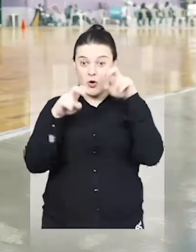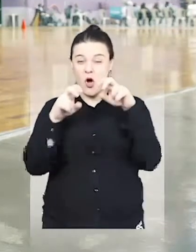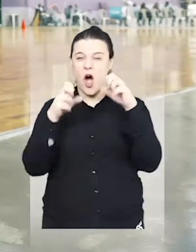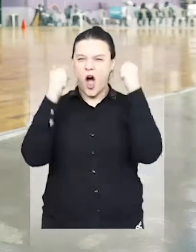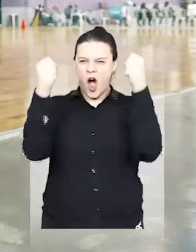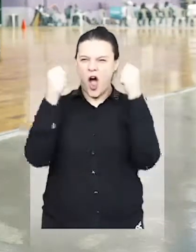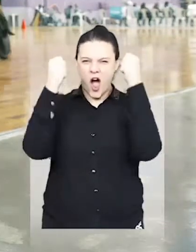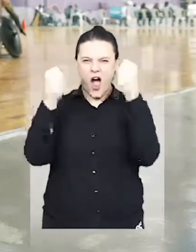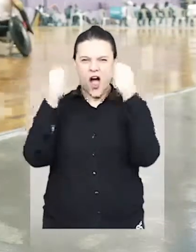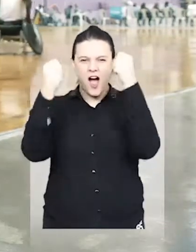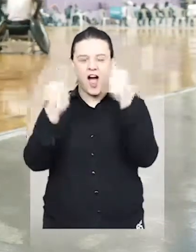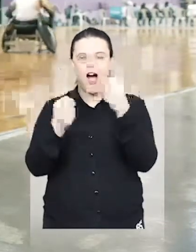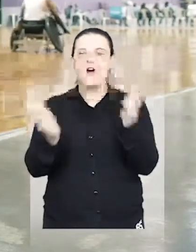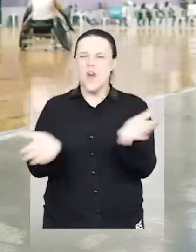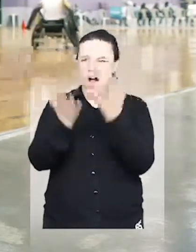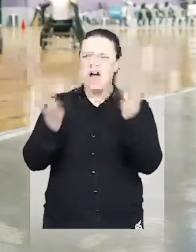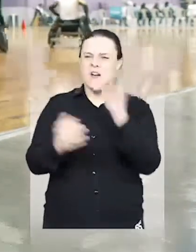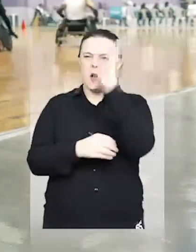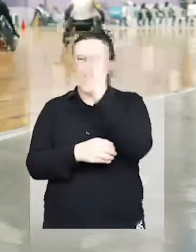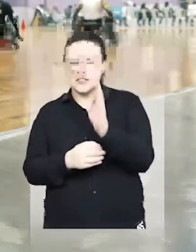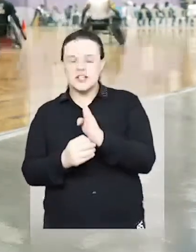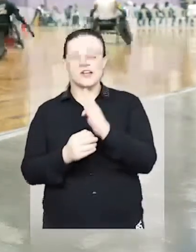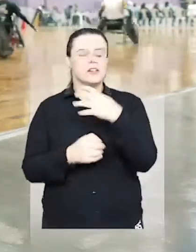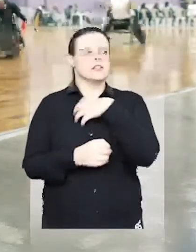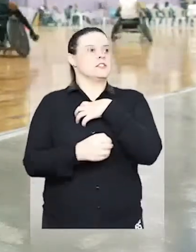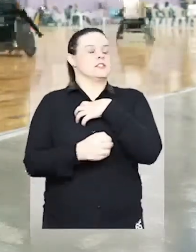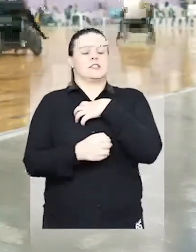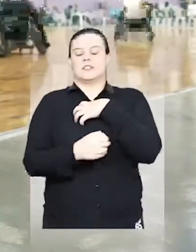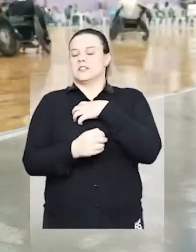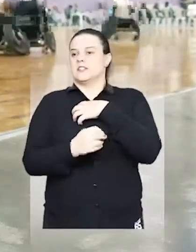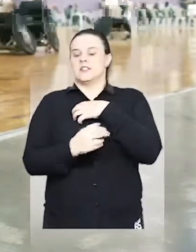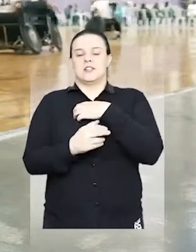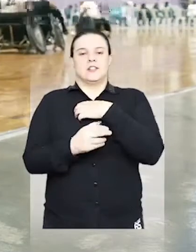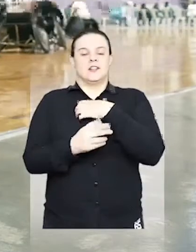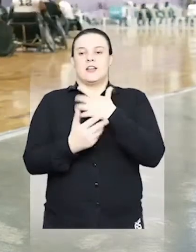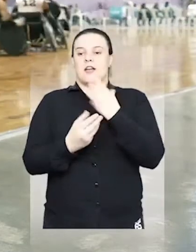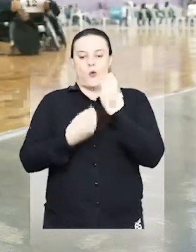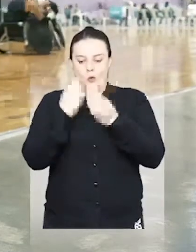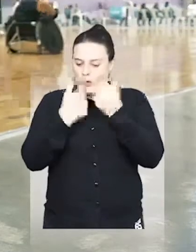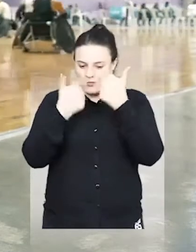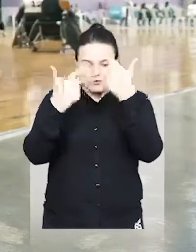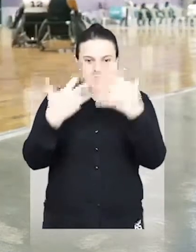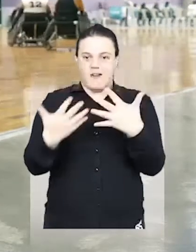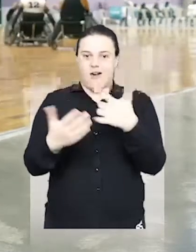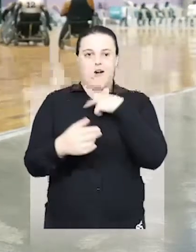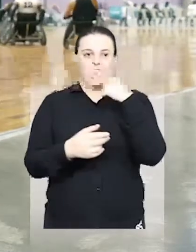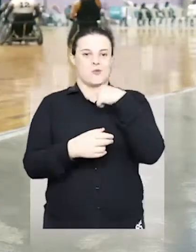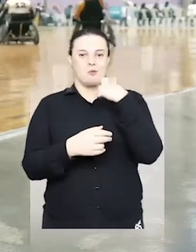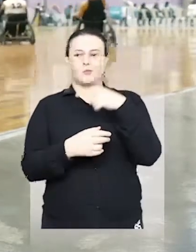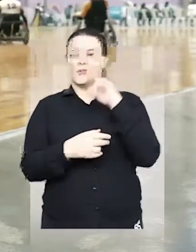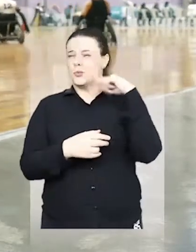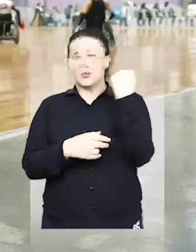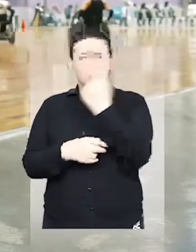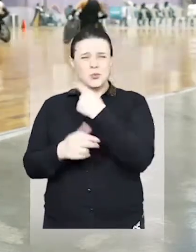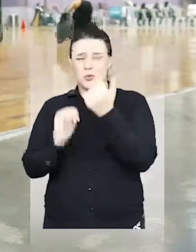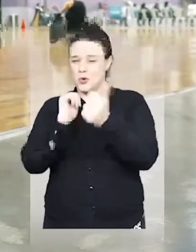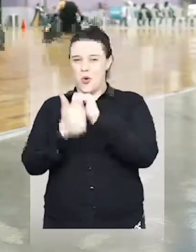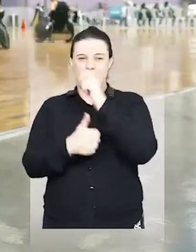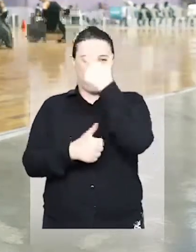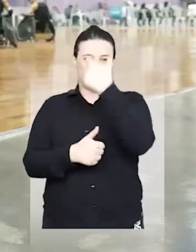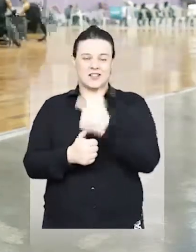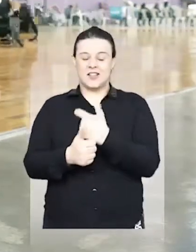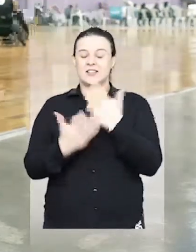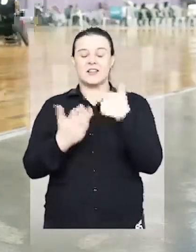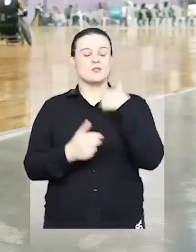pessoas gritando vai Brasil, é uma sensação indescritível, assim, que todo atleta